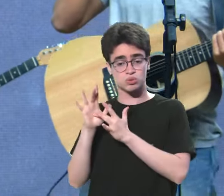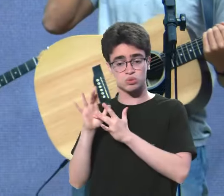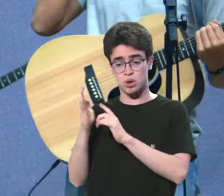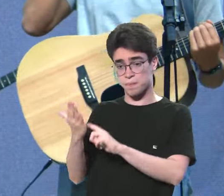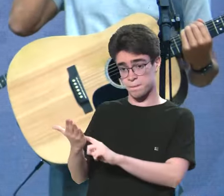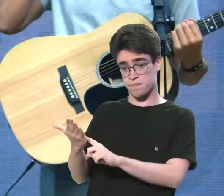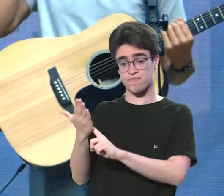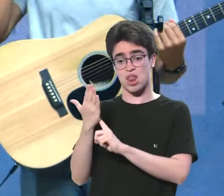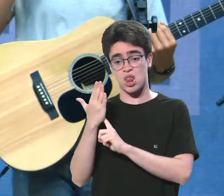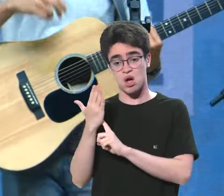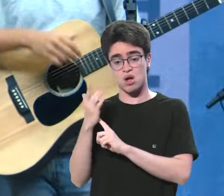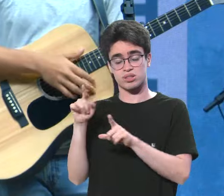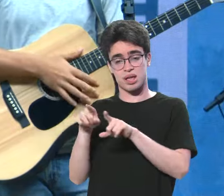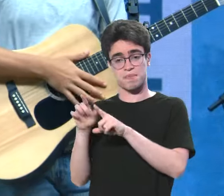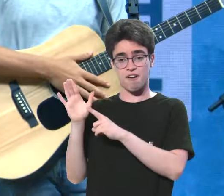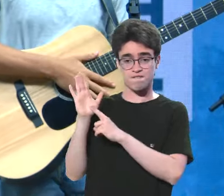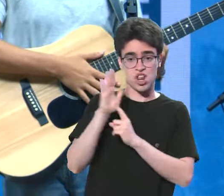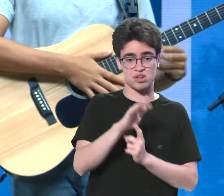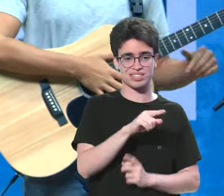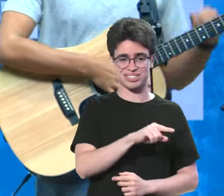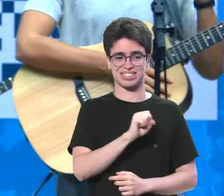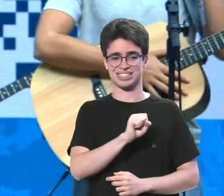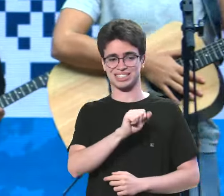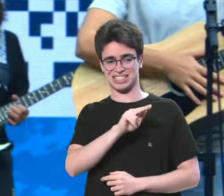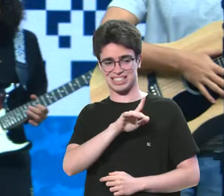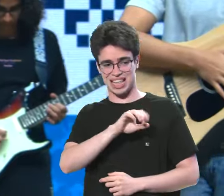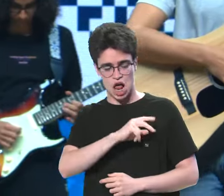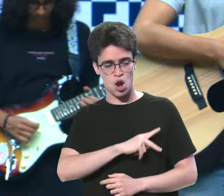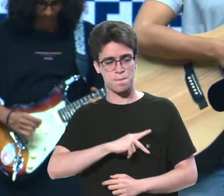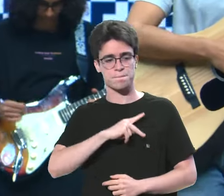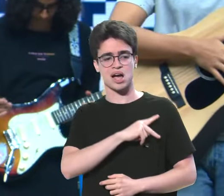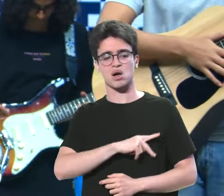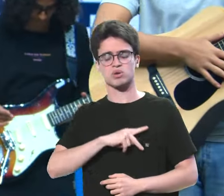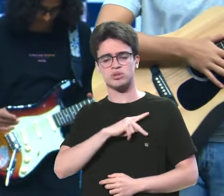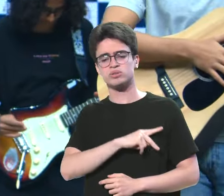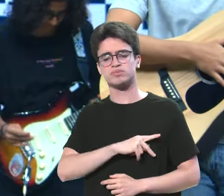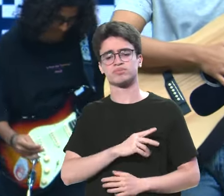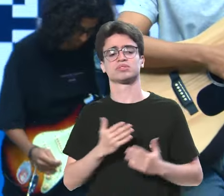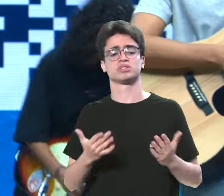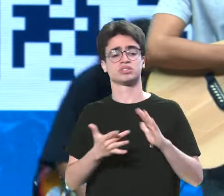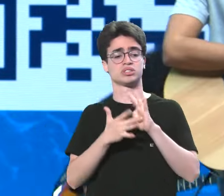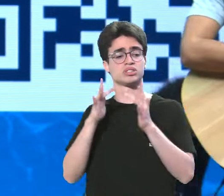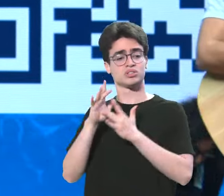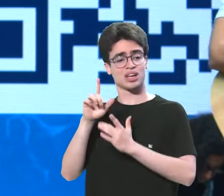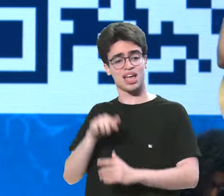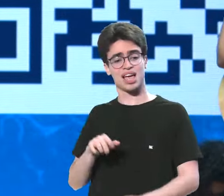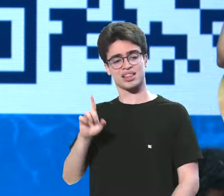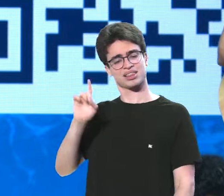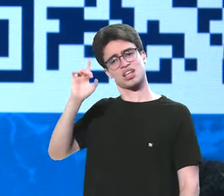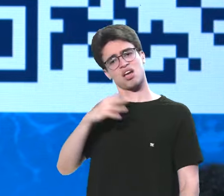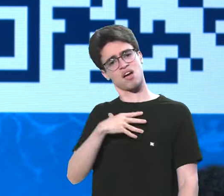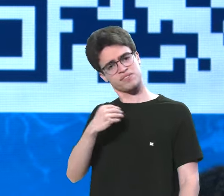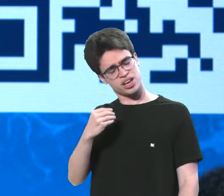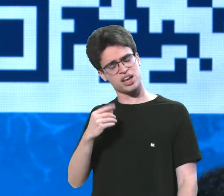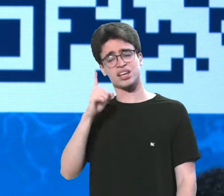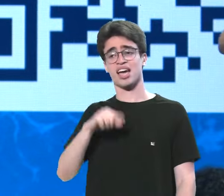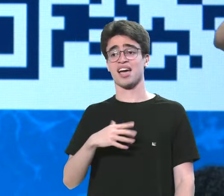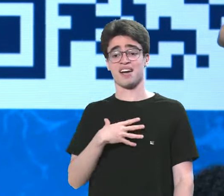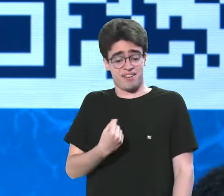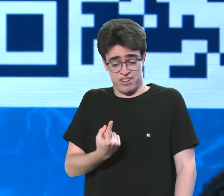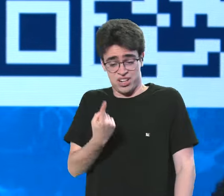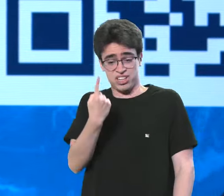revelou a Saulo no caminho de Damasco ele veio filho de Deus o único filho de